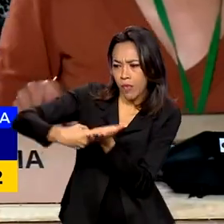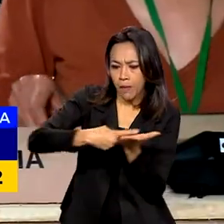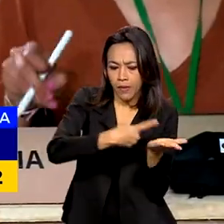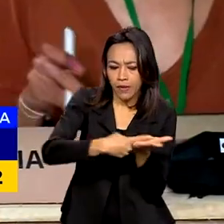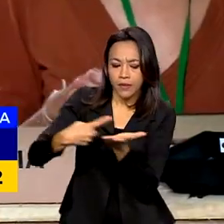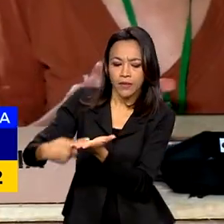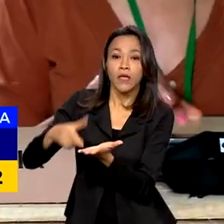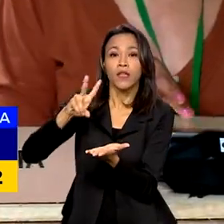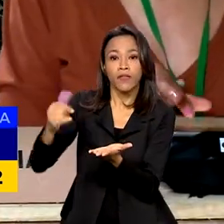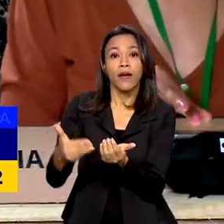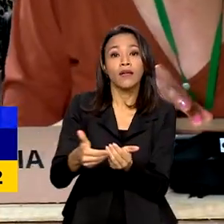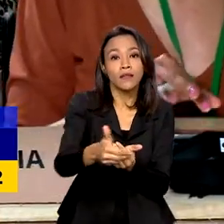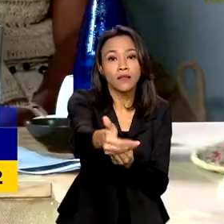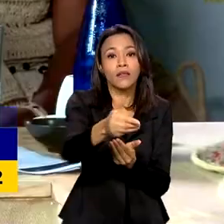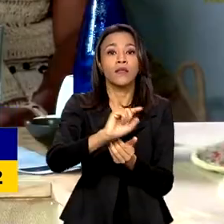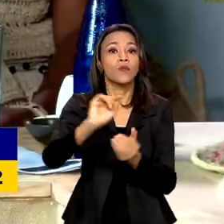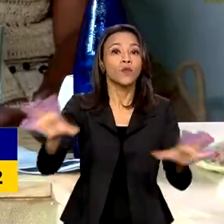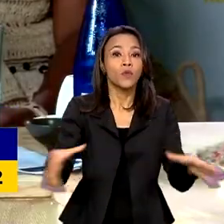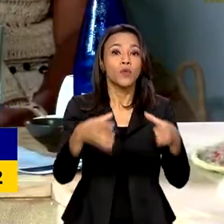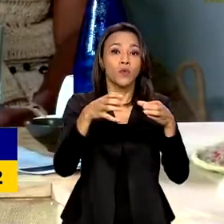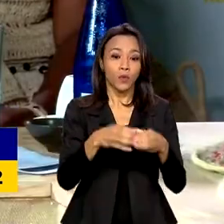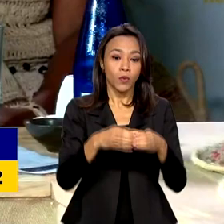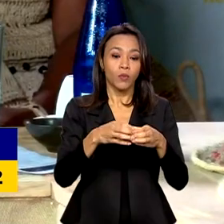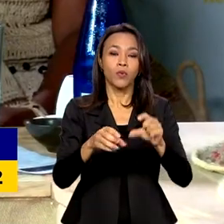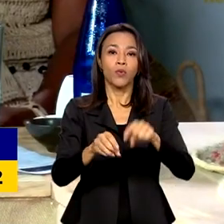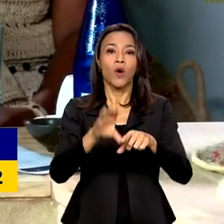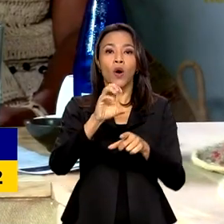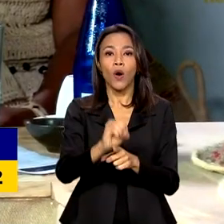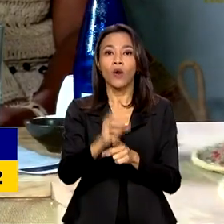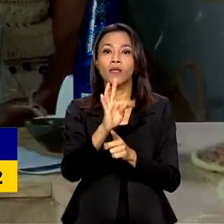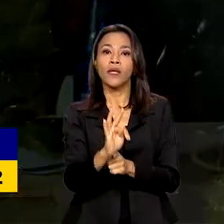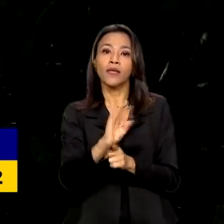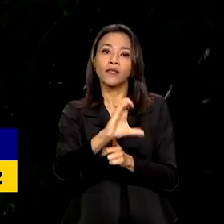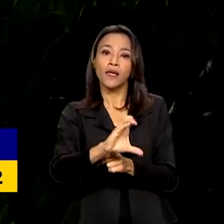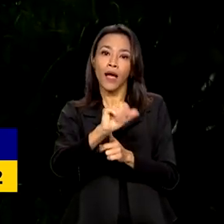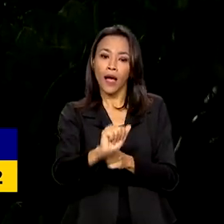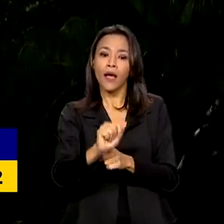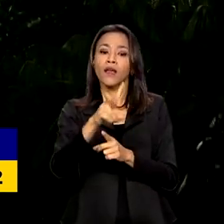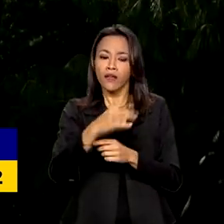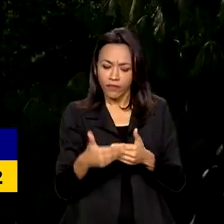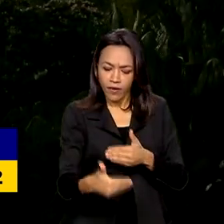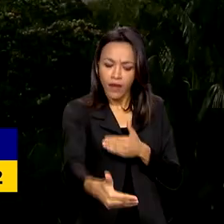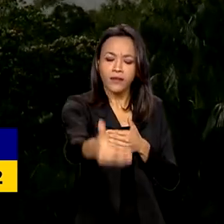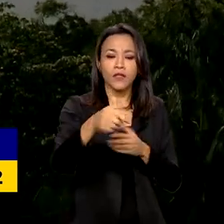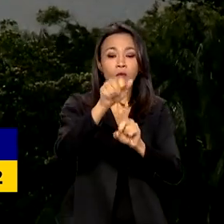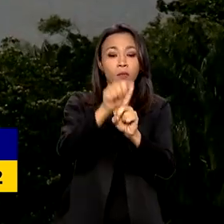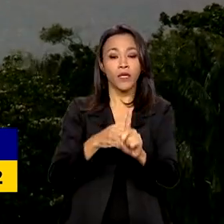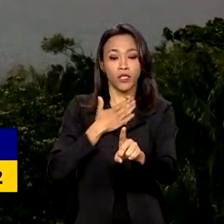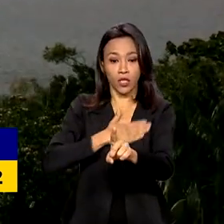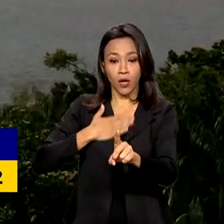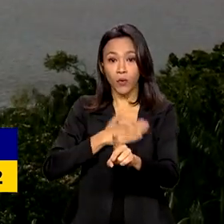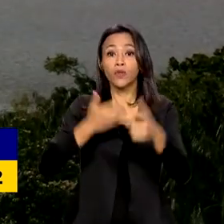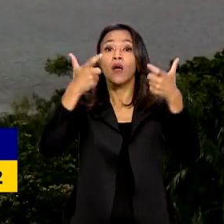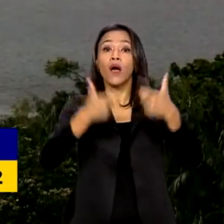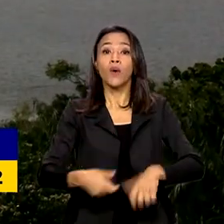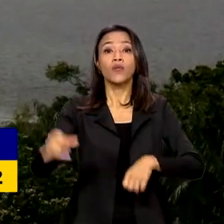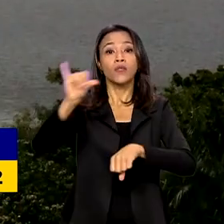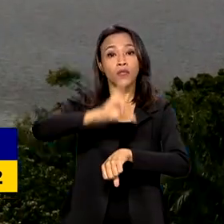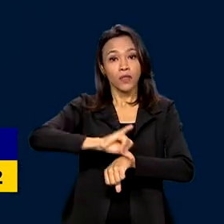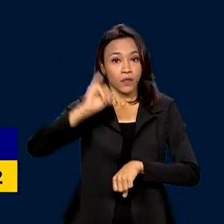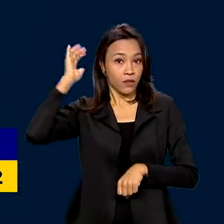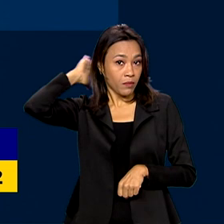encontro da Organização do Tratado de Cooperação Amazônica, OTCA, que será realizado em agosto em Belém, no